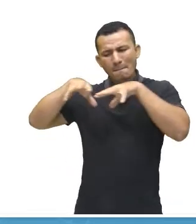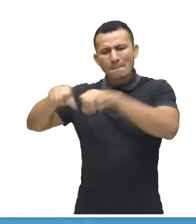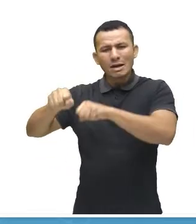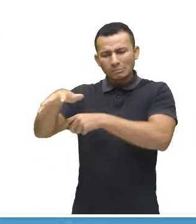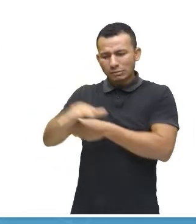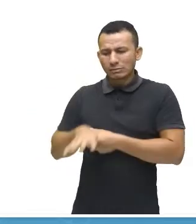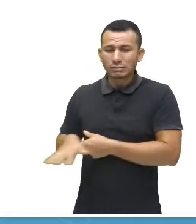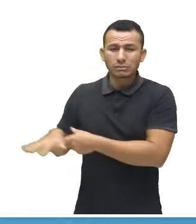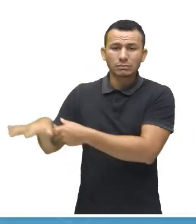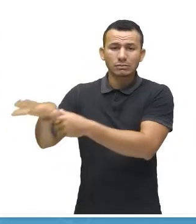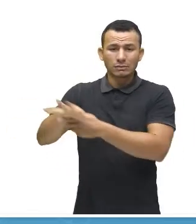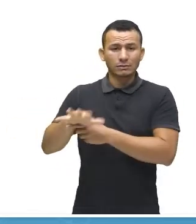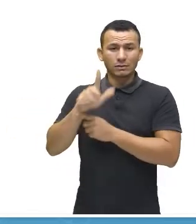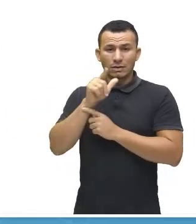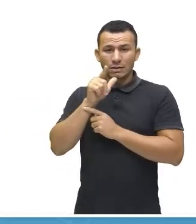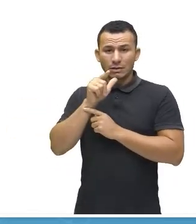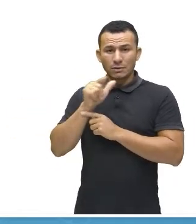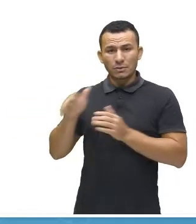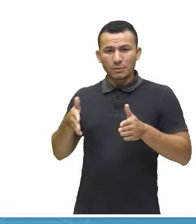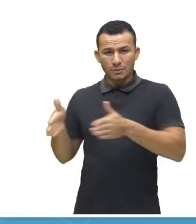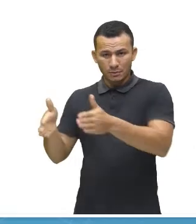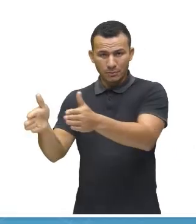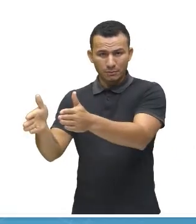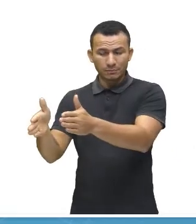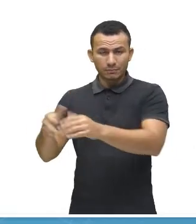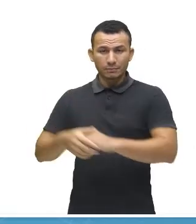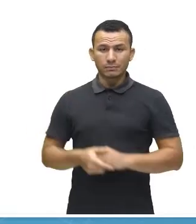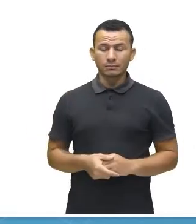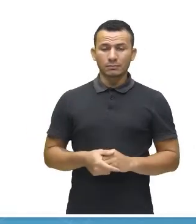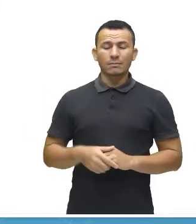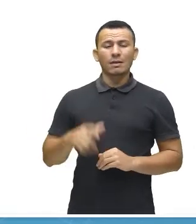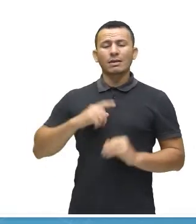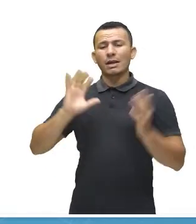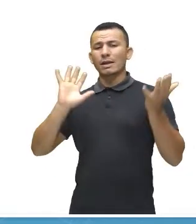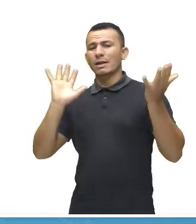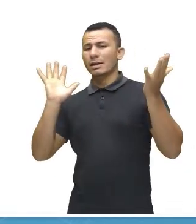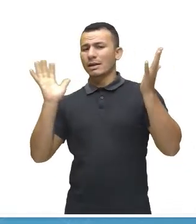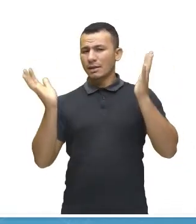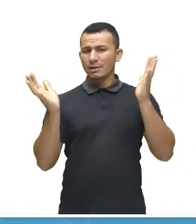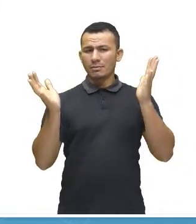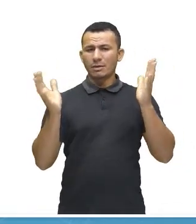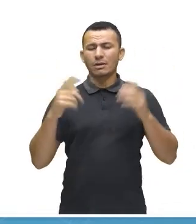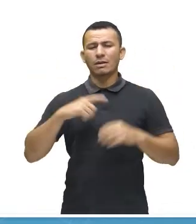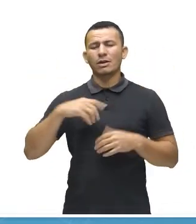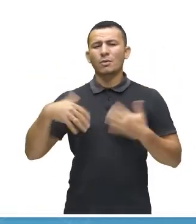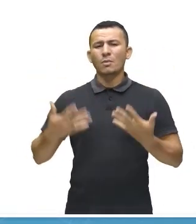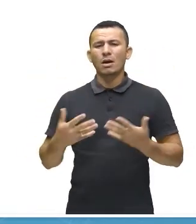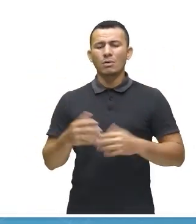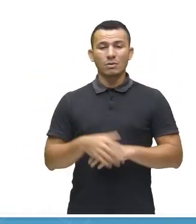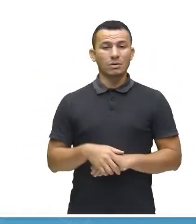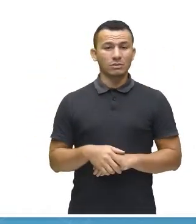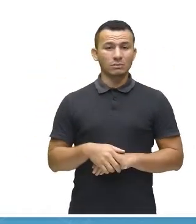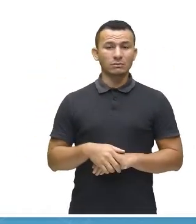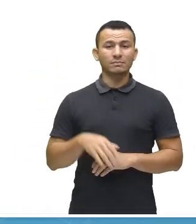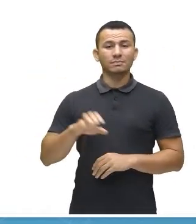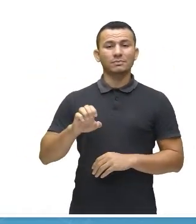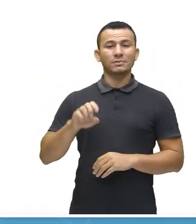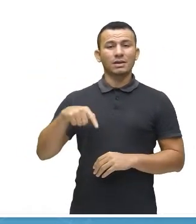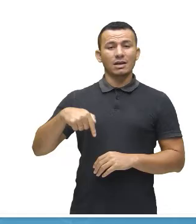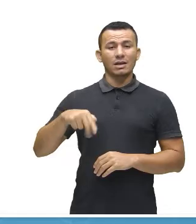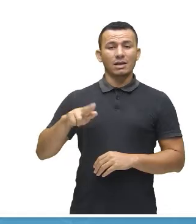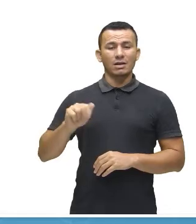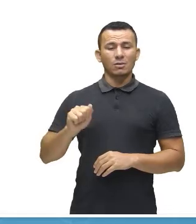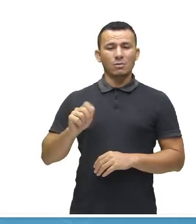mesmo? O clima que marca ali a Amazônia, né, vai ser o clima equatorial, tem